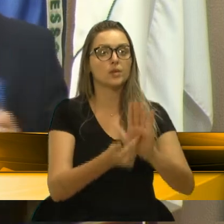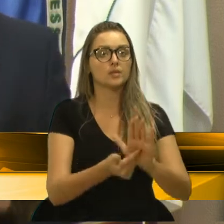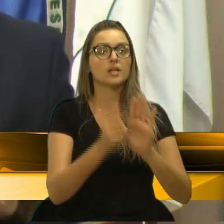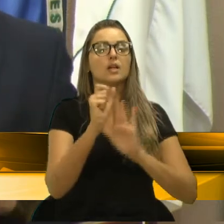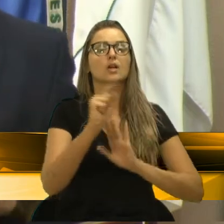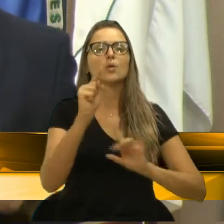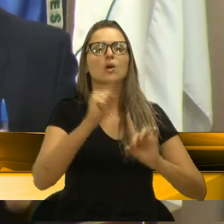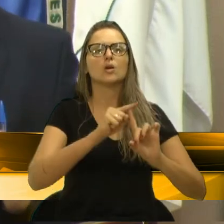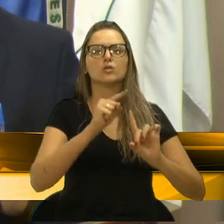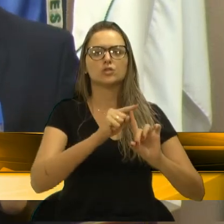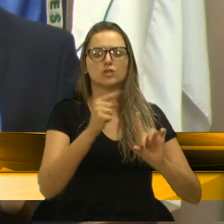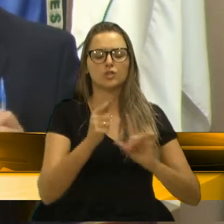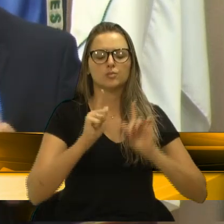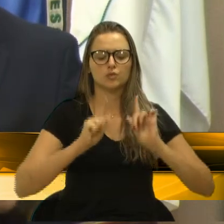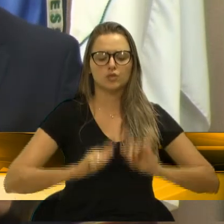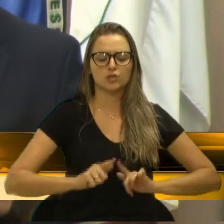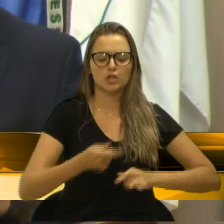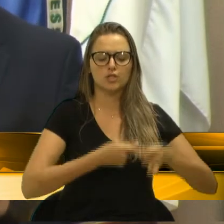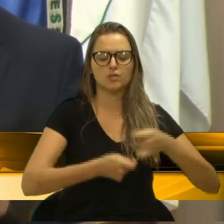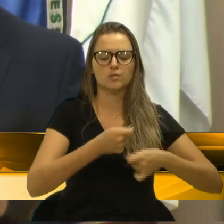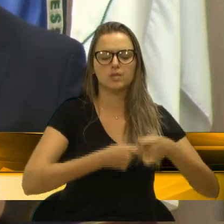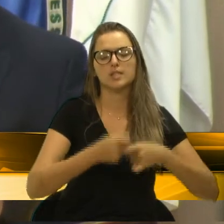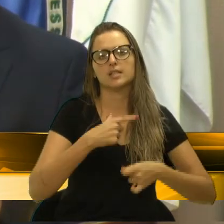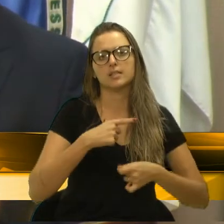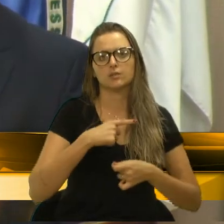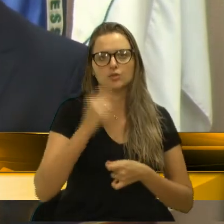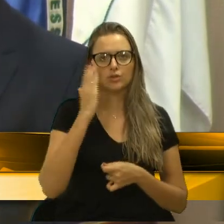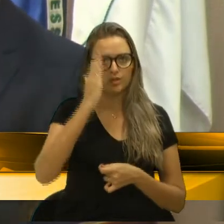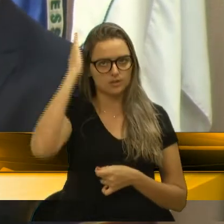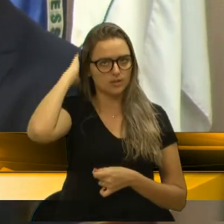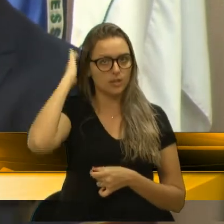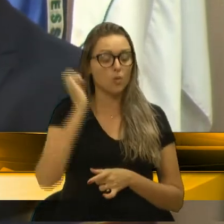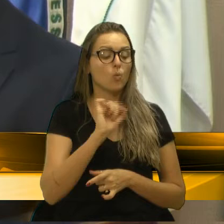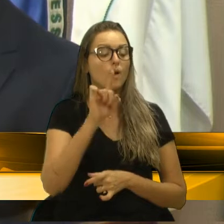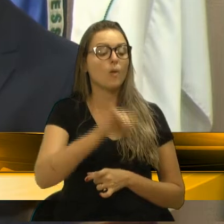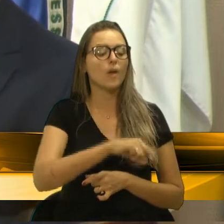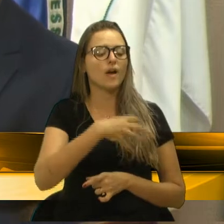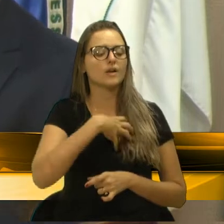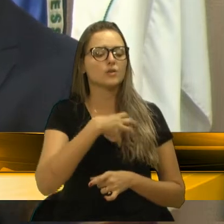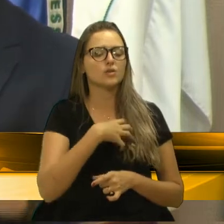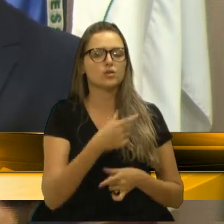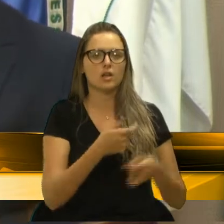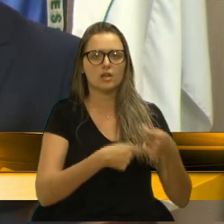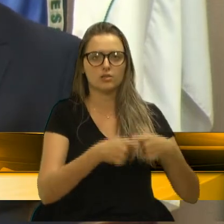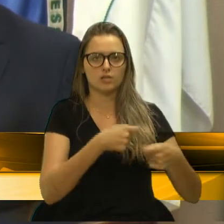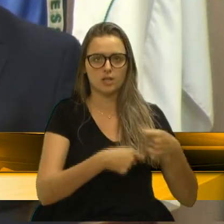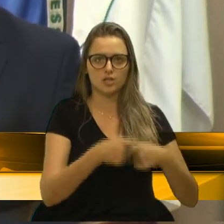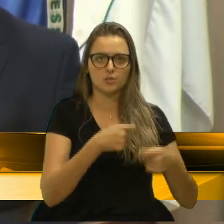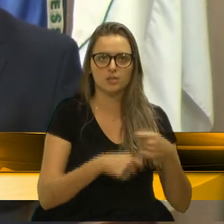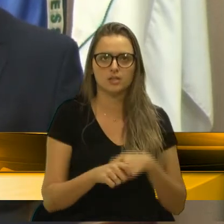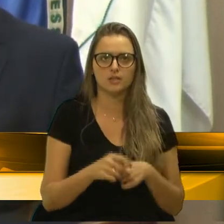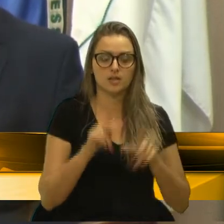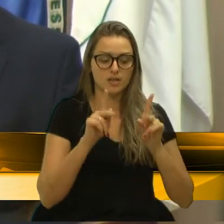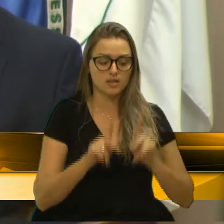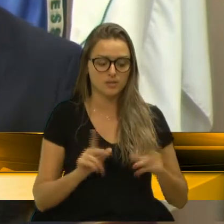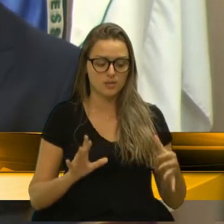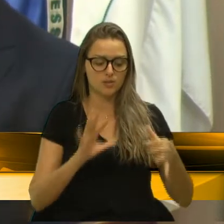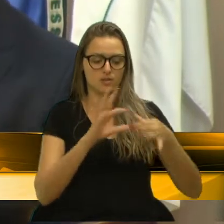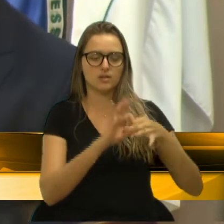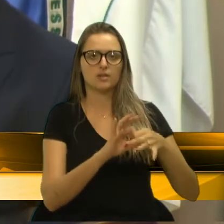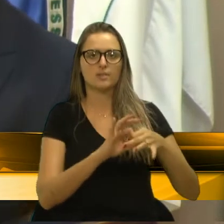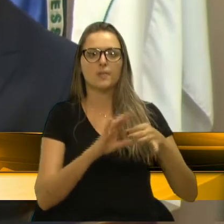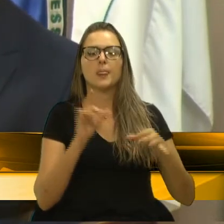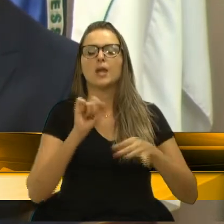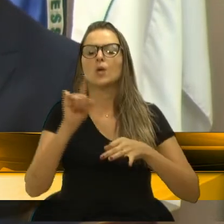tipo de gestão tinha na administração Daniel Guerra. Que tipo de gestor foram essas pessoas que estavam ligadas a ele? Qual